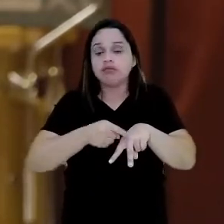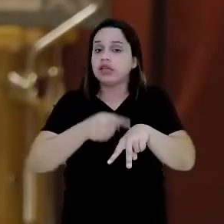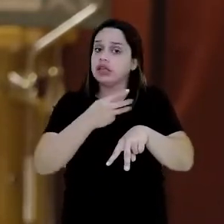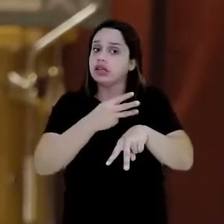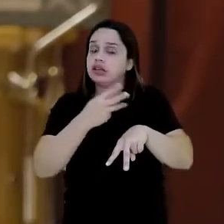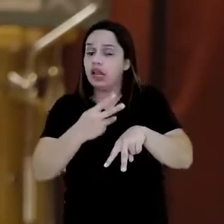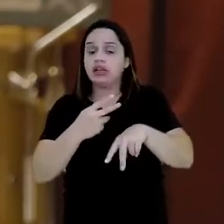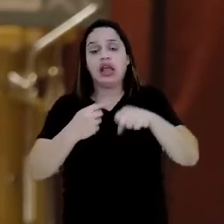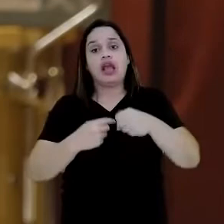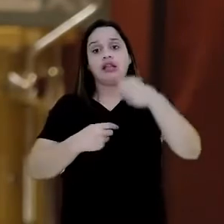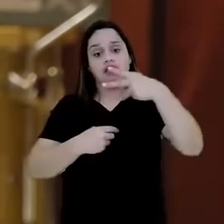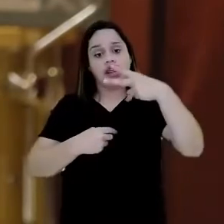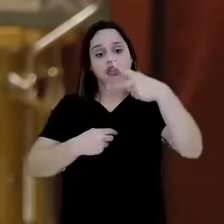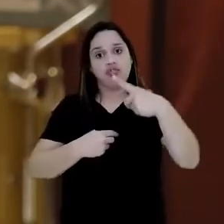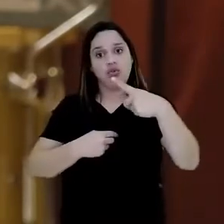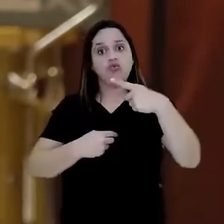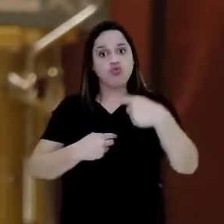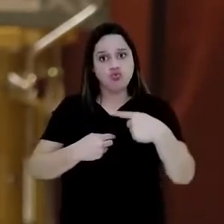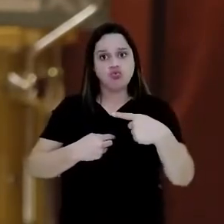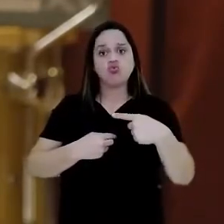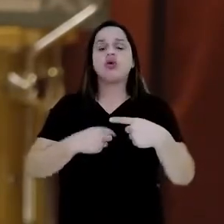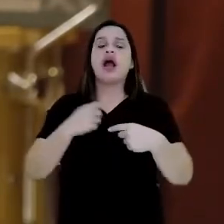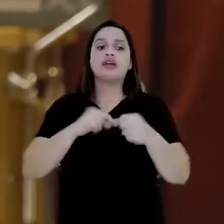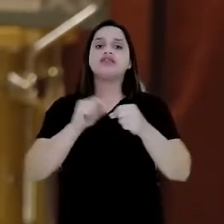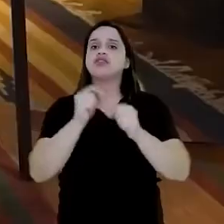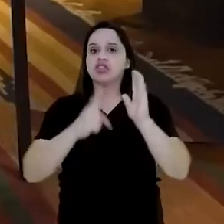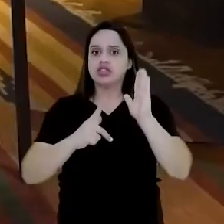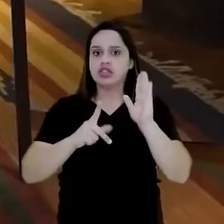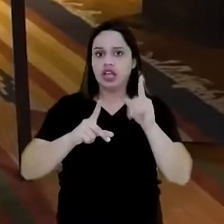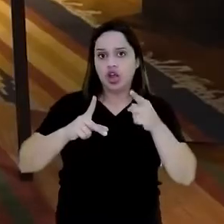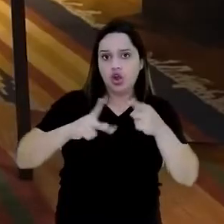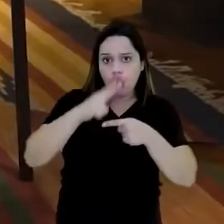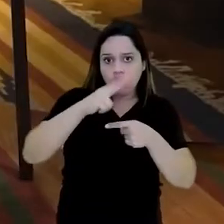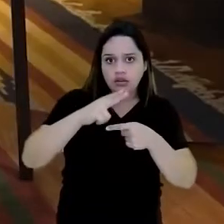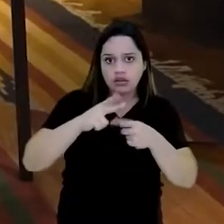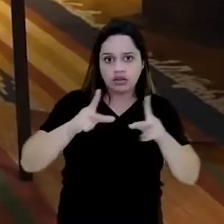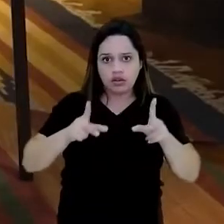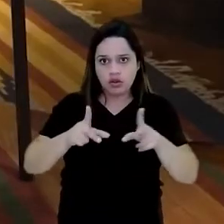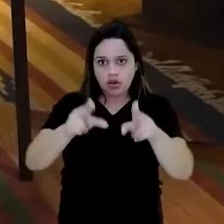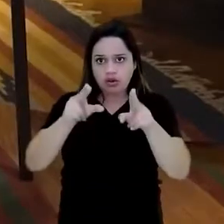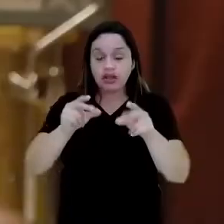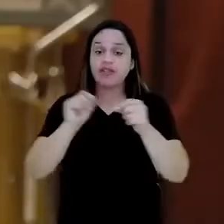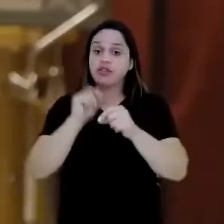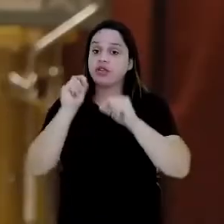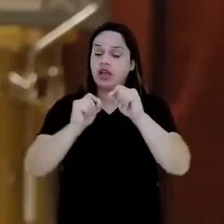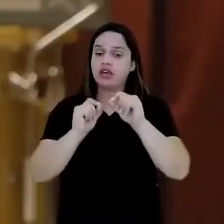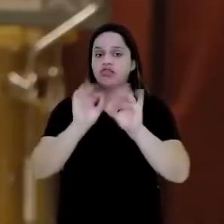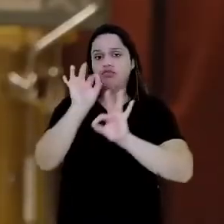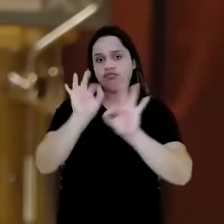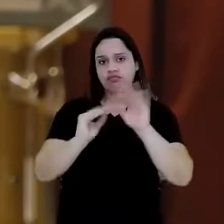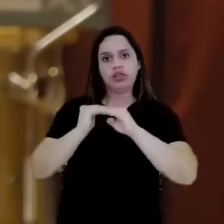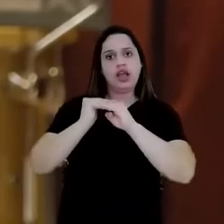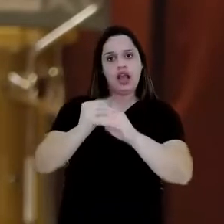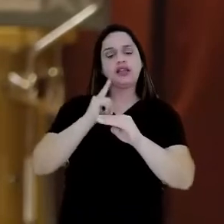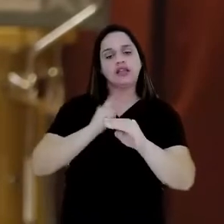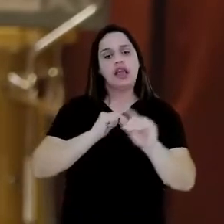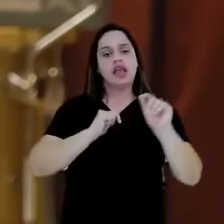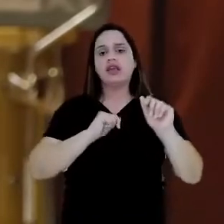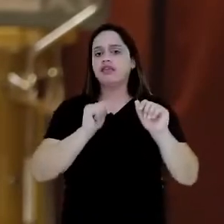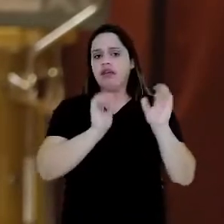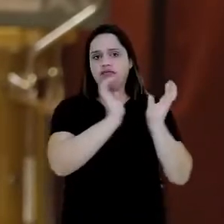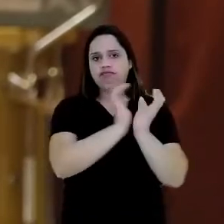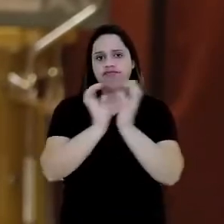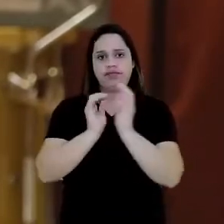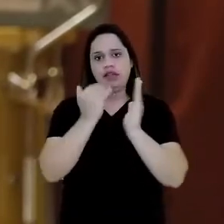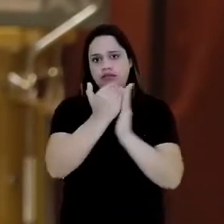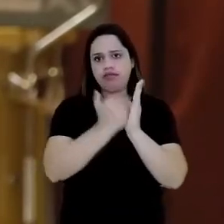Rima até a raiz da coxa e a e o três com Costa na raiz da coxa aí você corta aí então e aí a gente padroniza isso aí